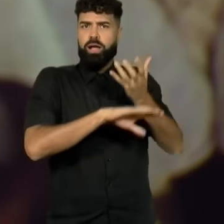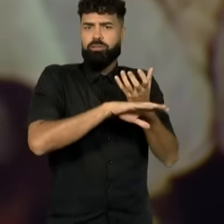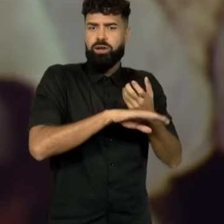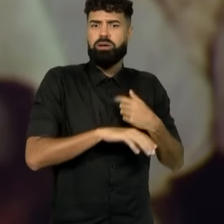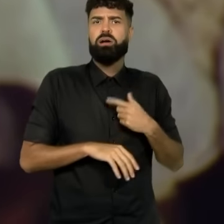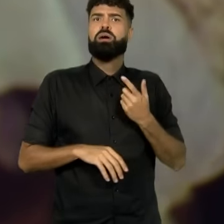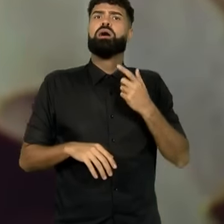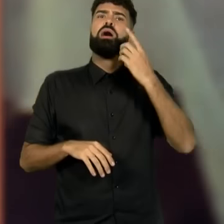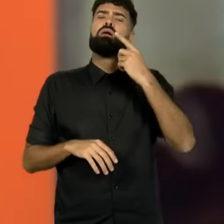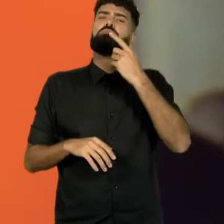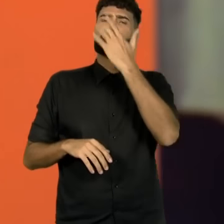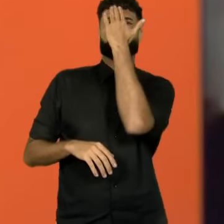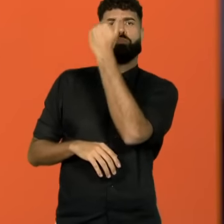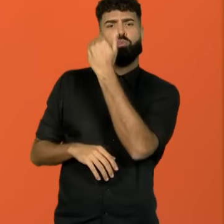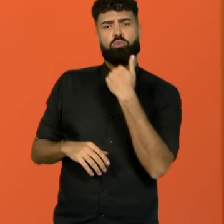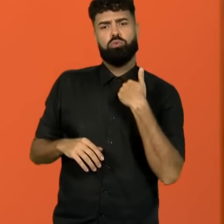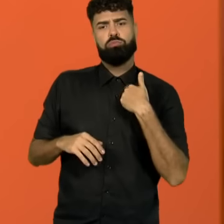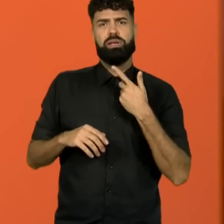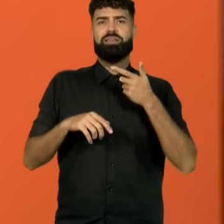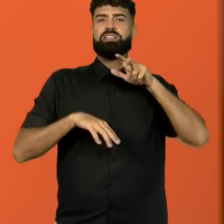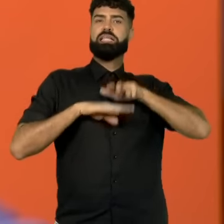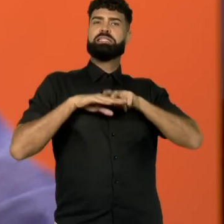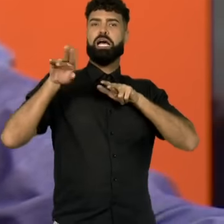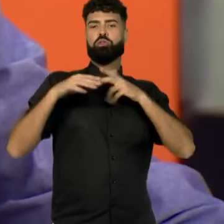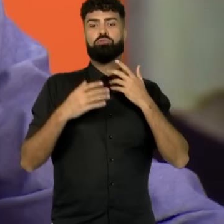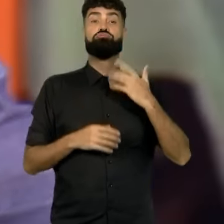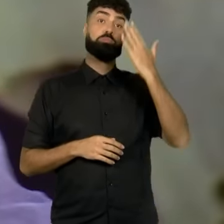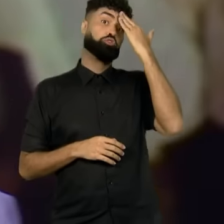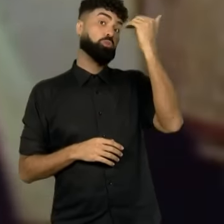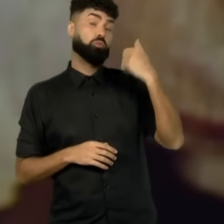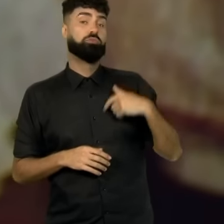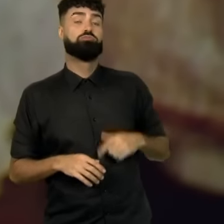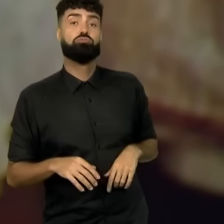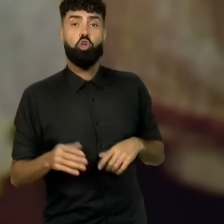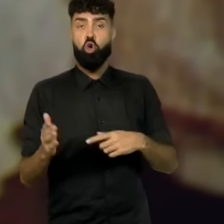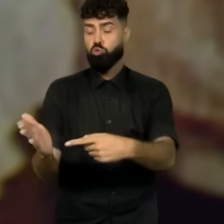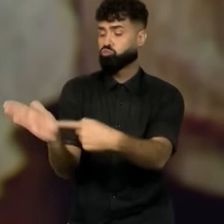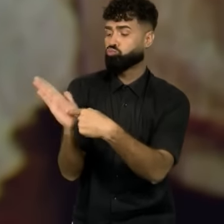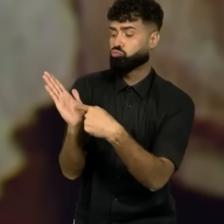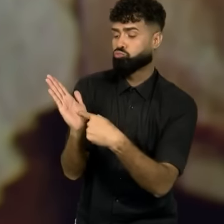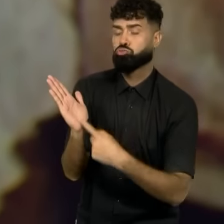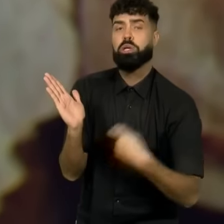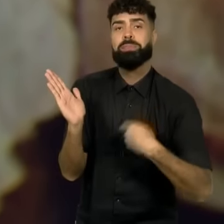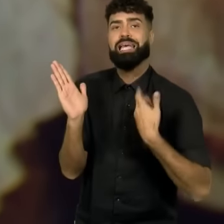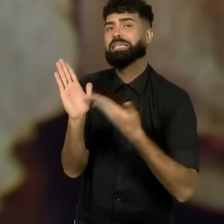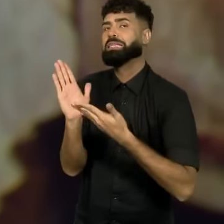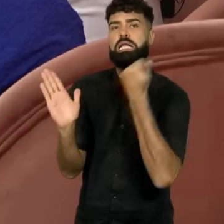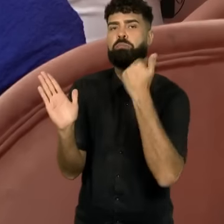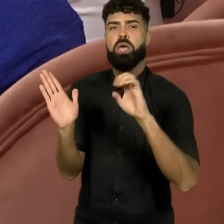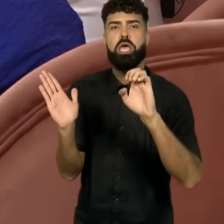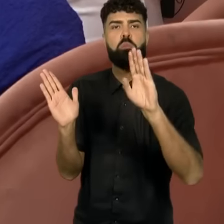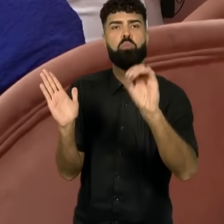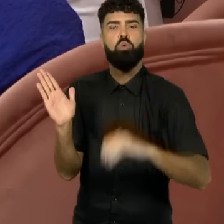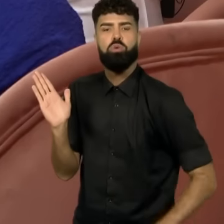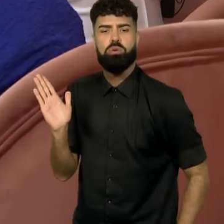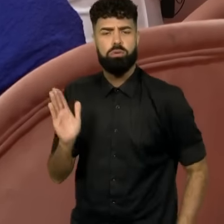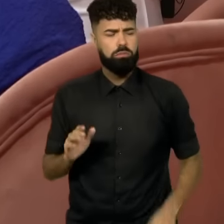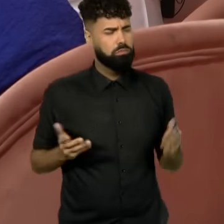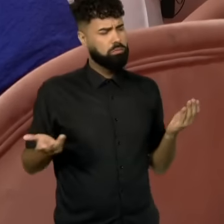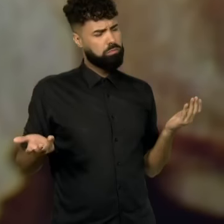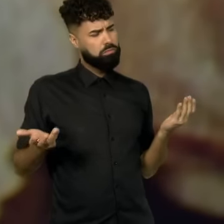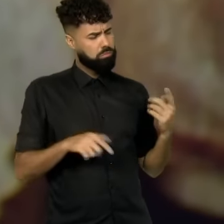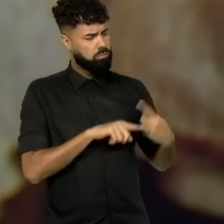eu chamar lá, sentado lá na cadeira, e falou assim, ó, aqui tem que tirar o ebó. Aí eu falei assim, mas tem